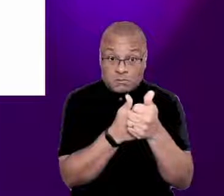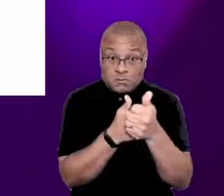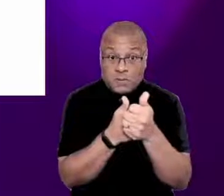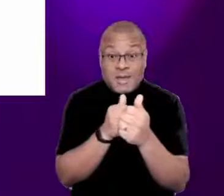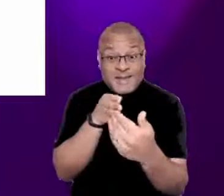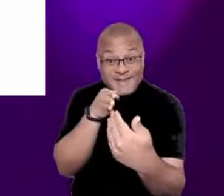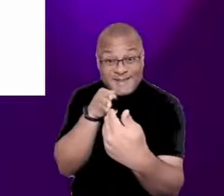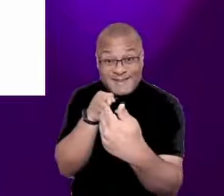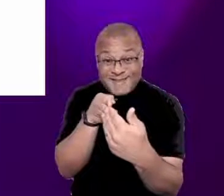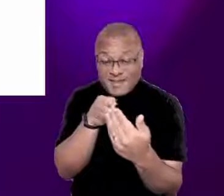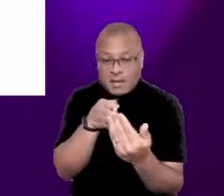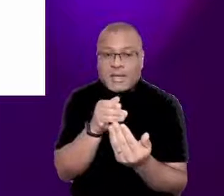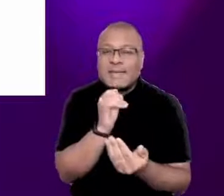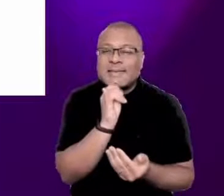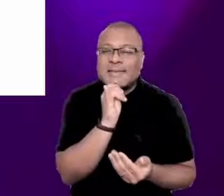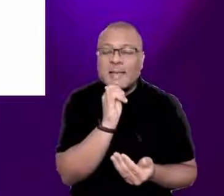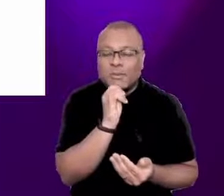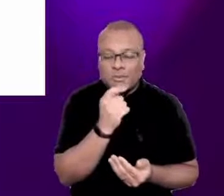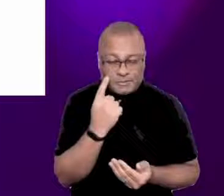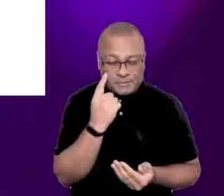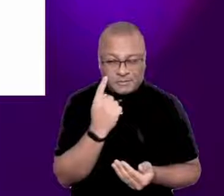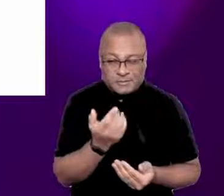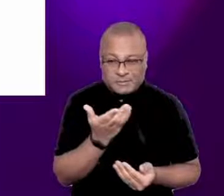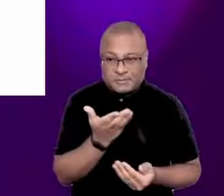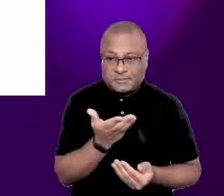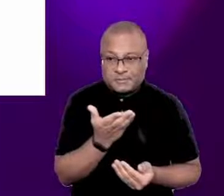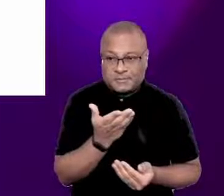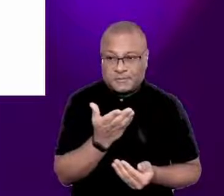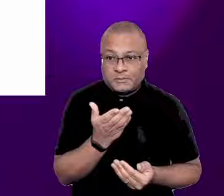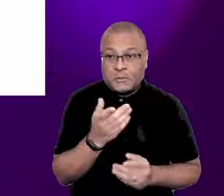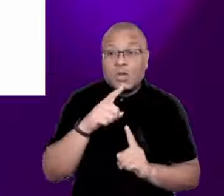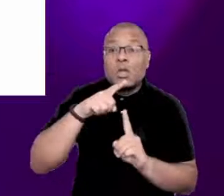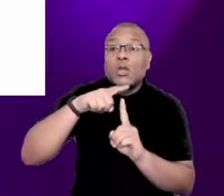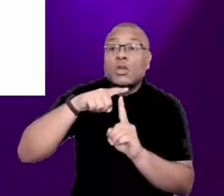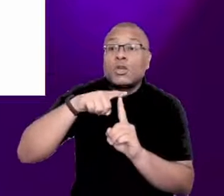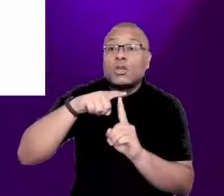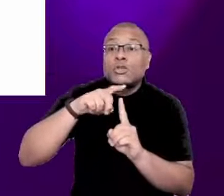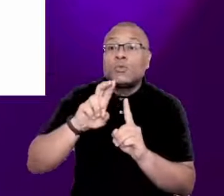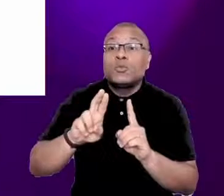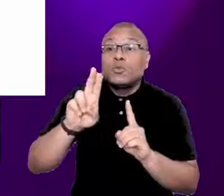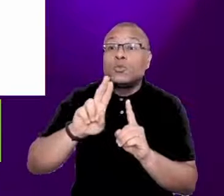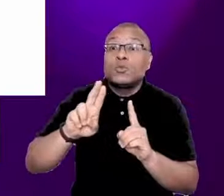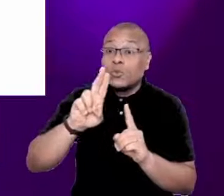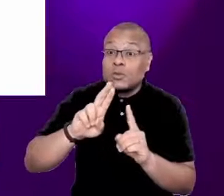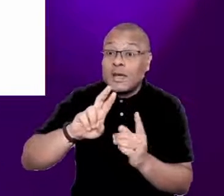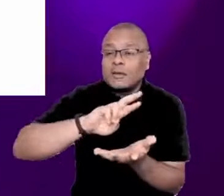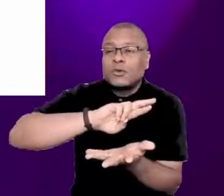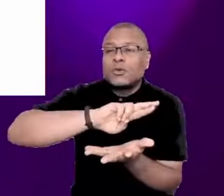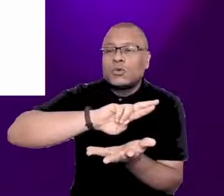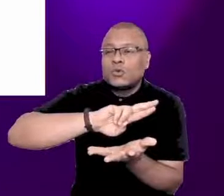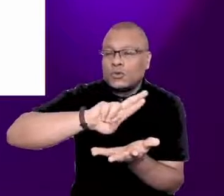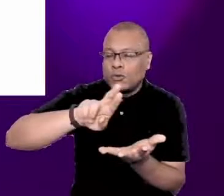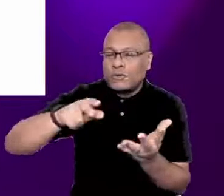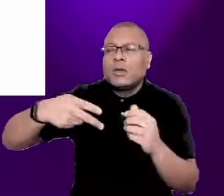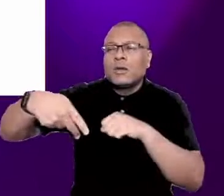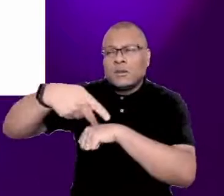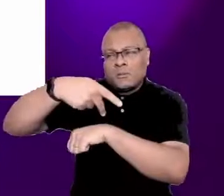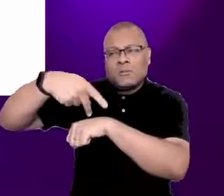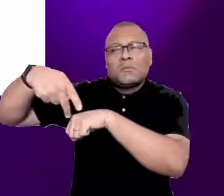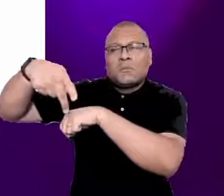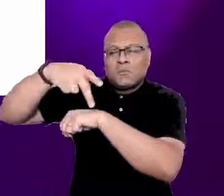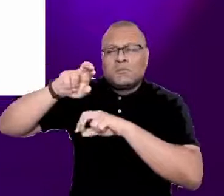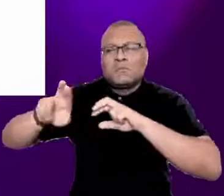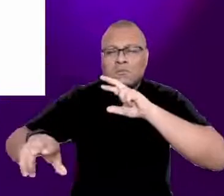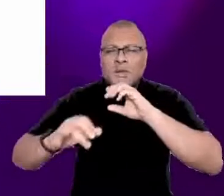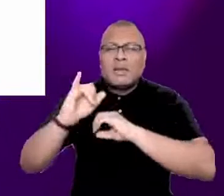específicas. Então, aqui tem alguns exemplos de escalas que são utilizadas de forma internacionalmente para